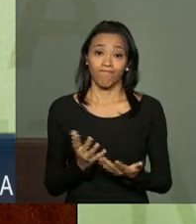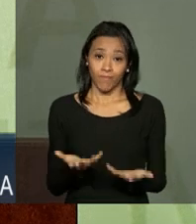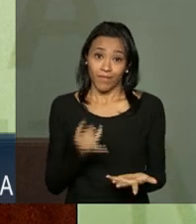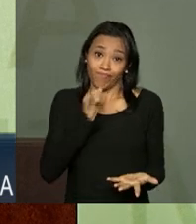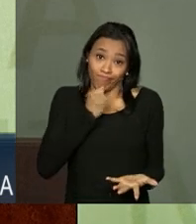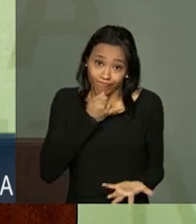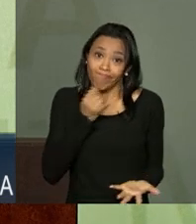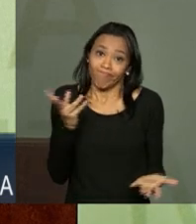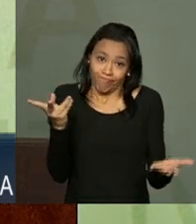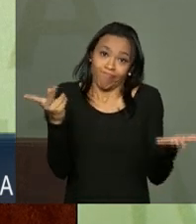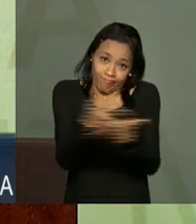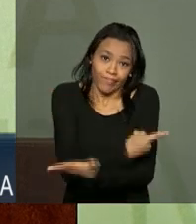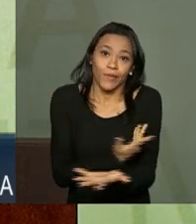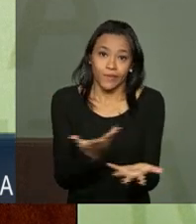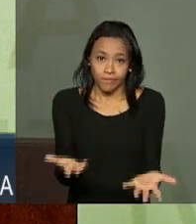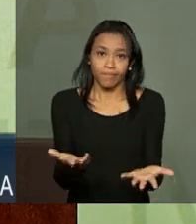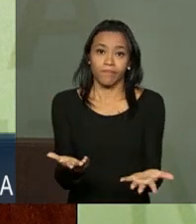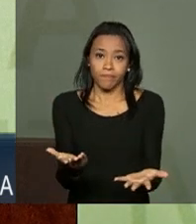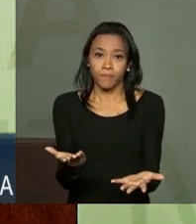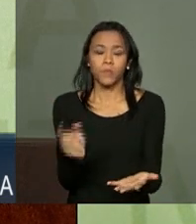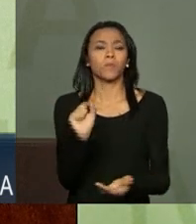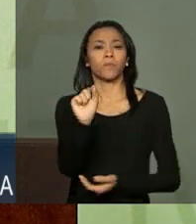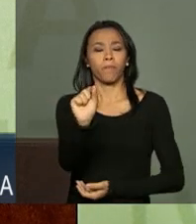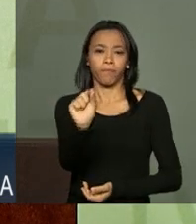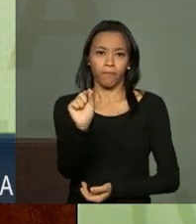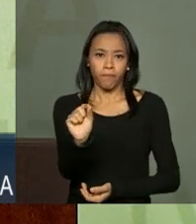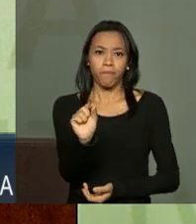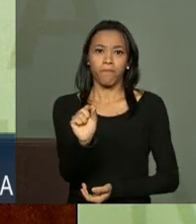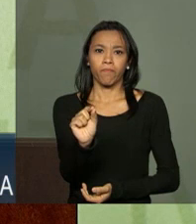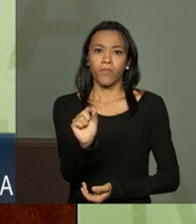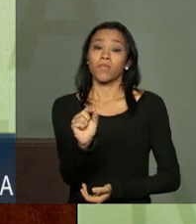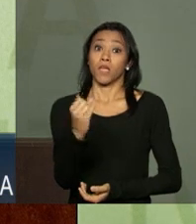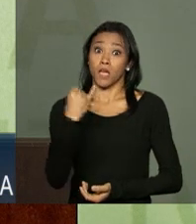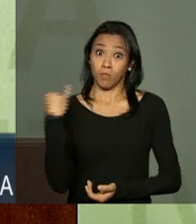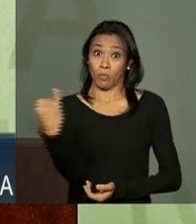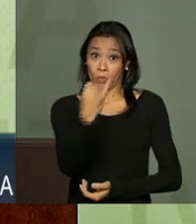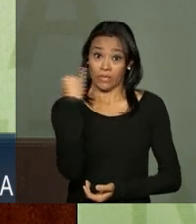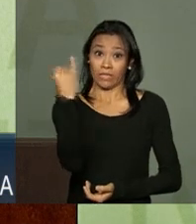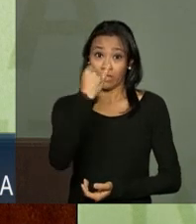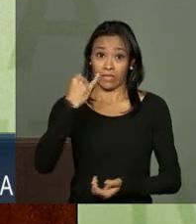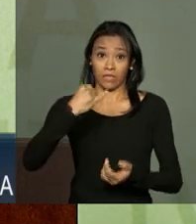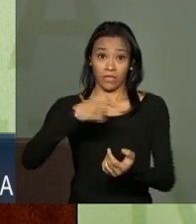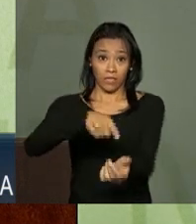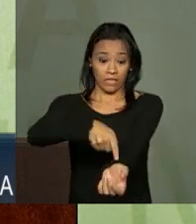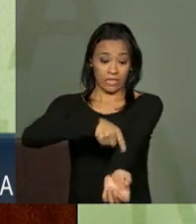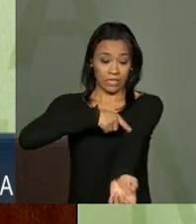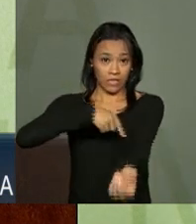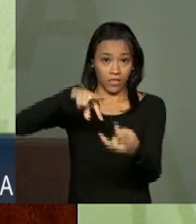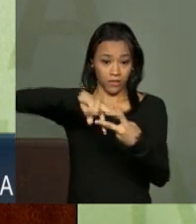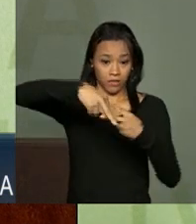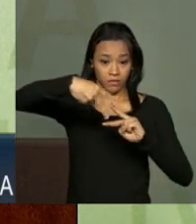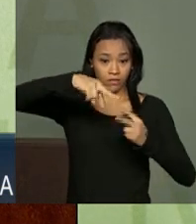Infelizmente, é verdade que a importância do sangue afrodescendente